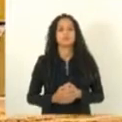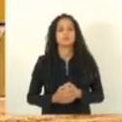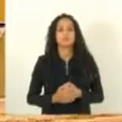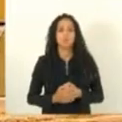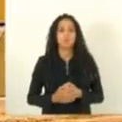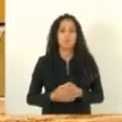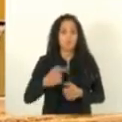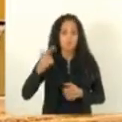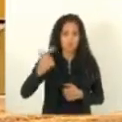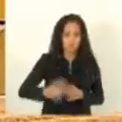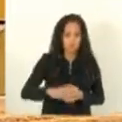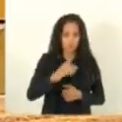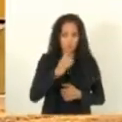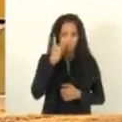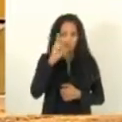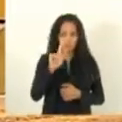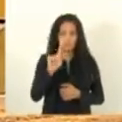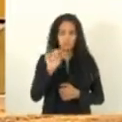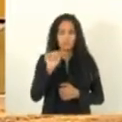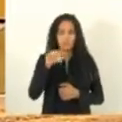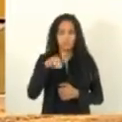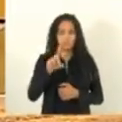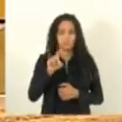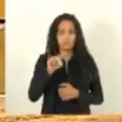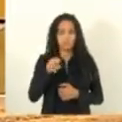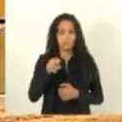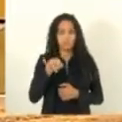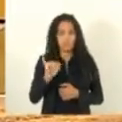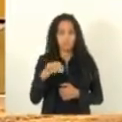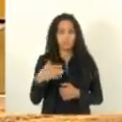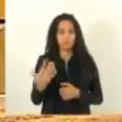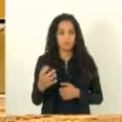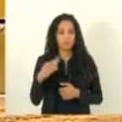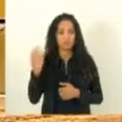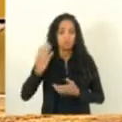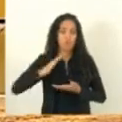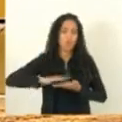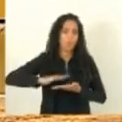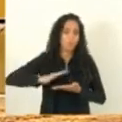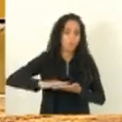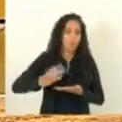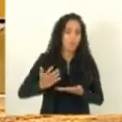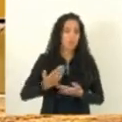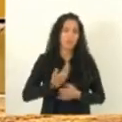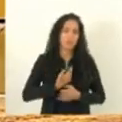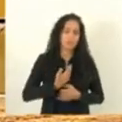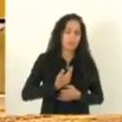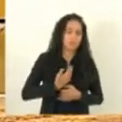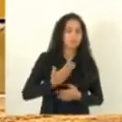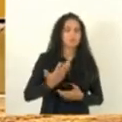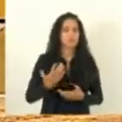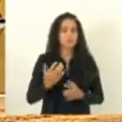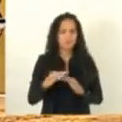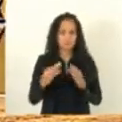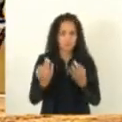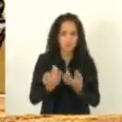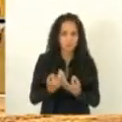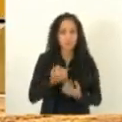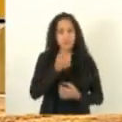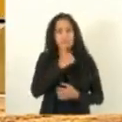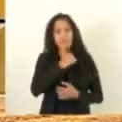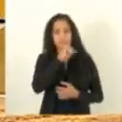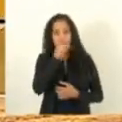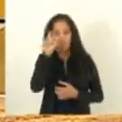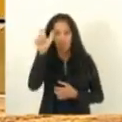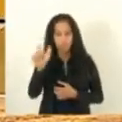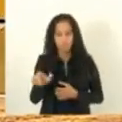Reforçando o que disse o deputado Gandini, todos nós fomos cobrados por amigos, pela família, pela mãe